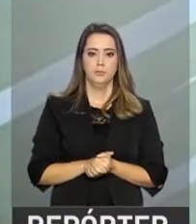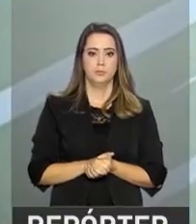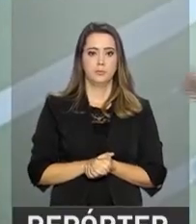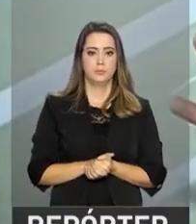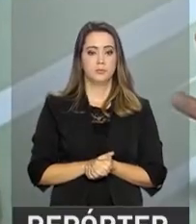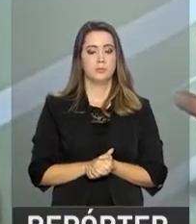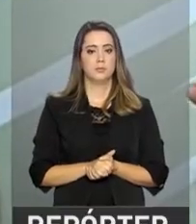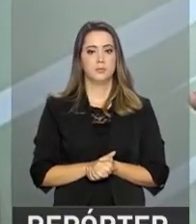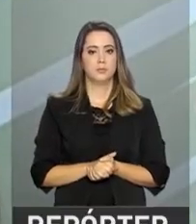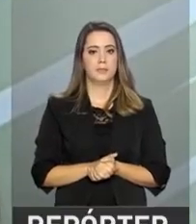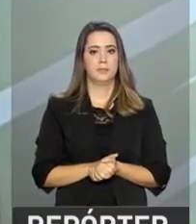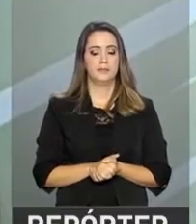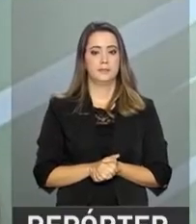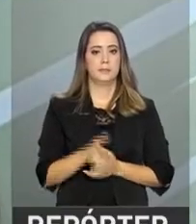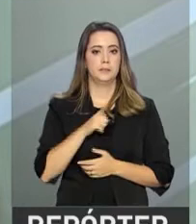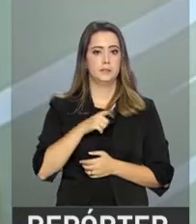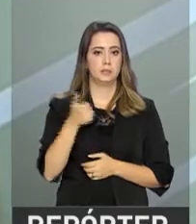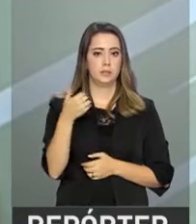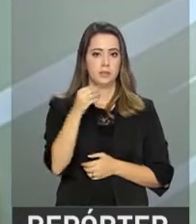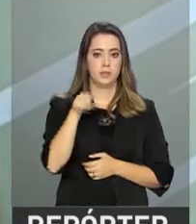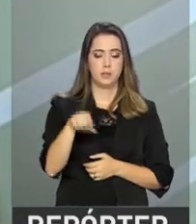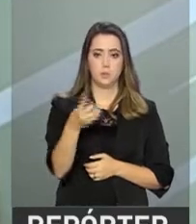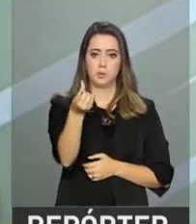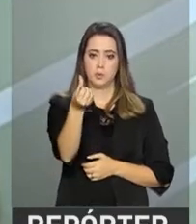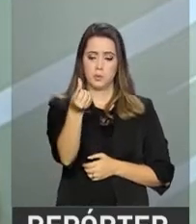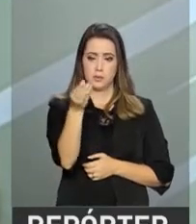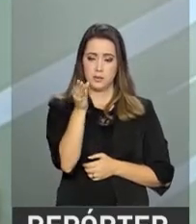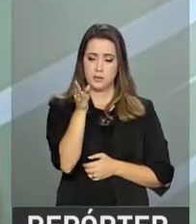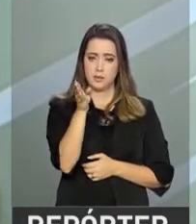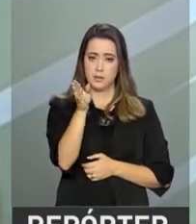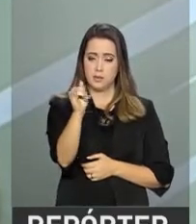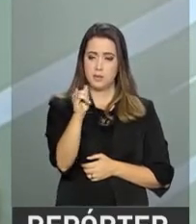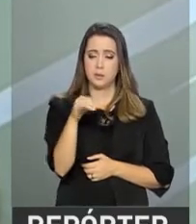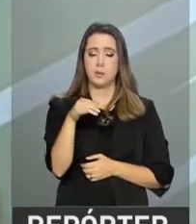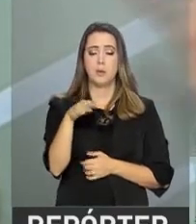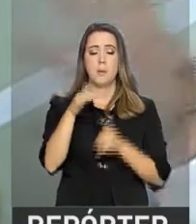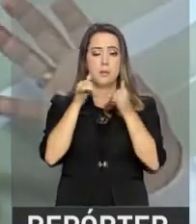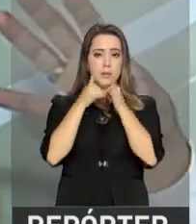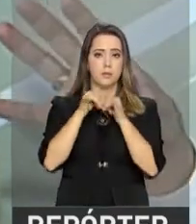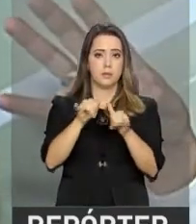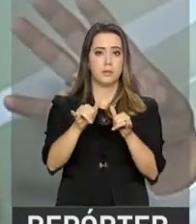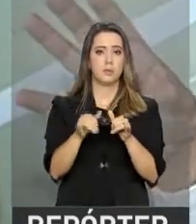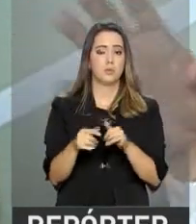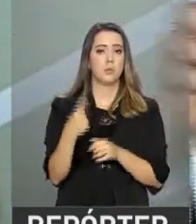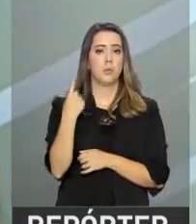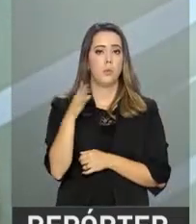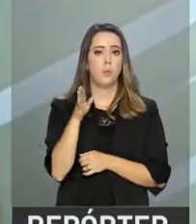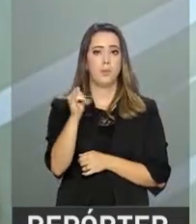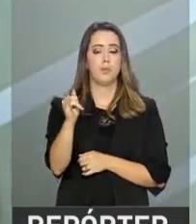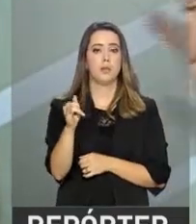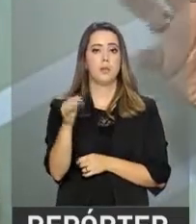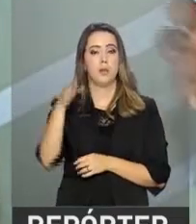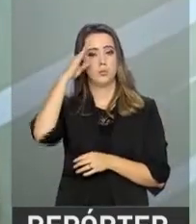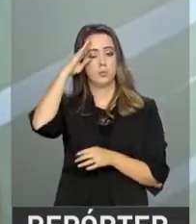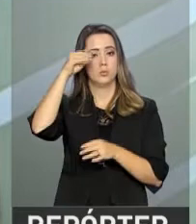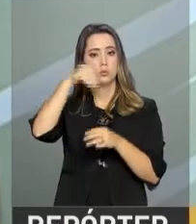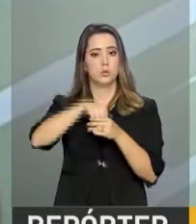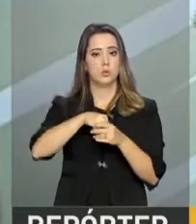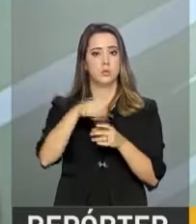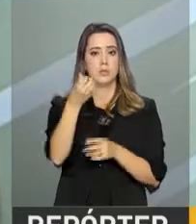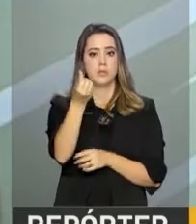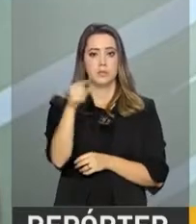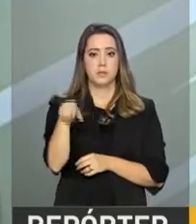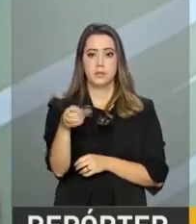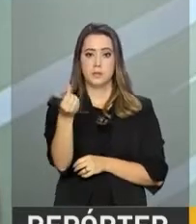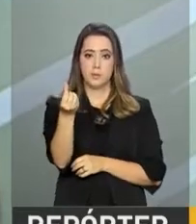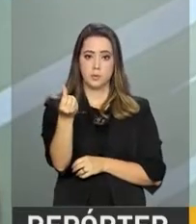Nós vamos ter 10,6 da Eletrobras, 1 bilhão da intervenção no Rio e 6,6 para fazer crédito. Então, mudou